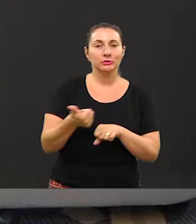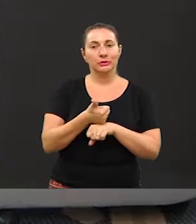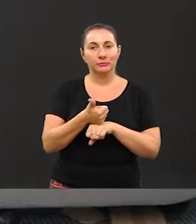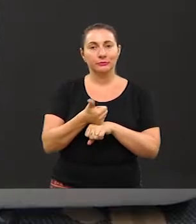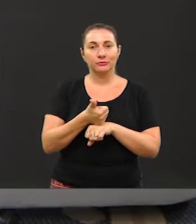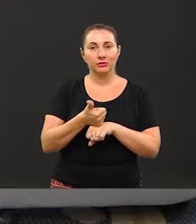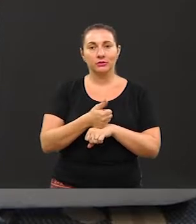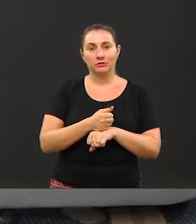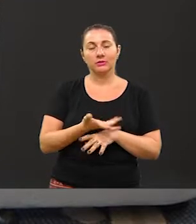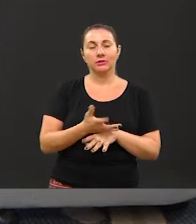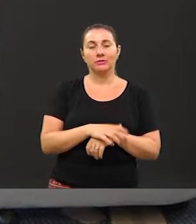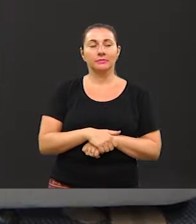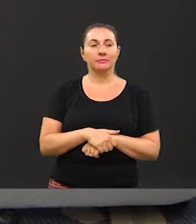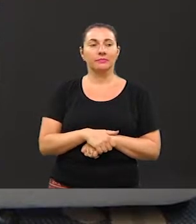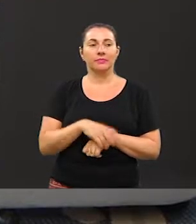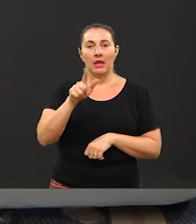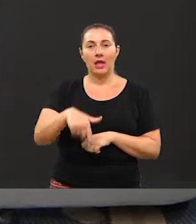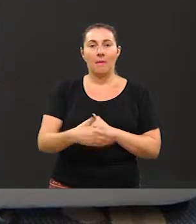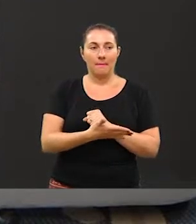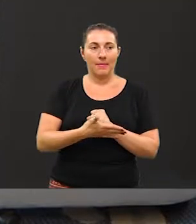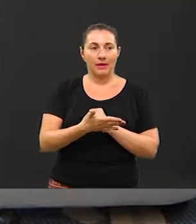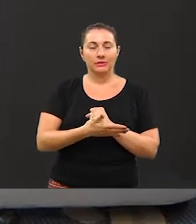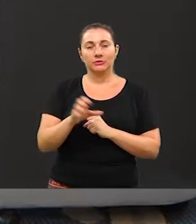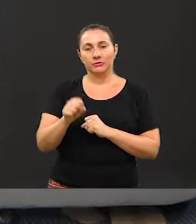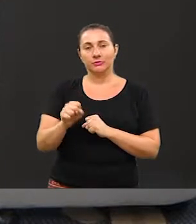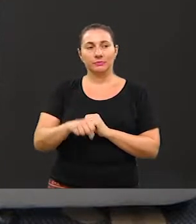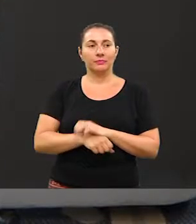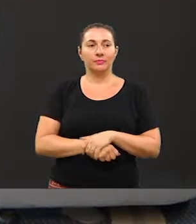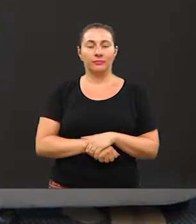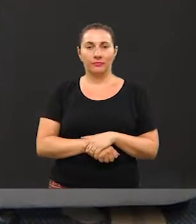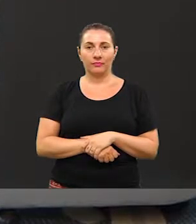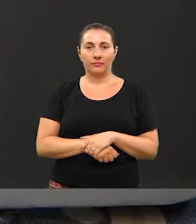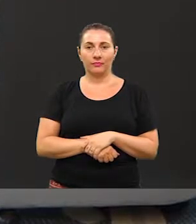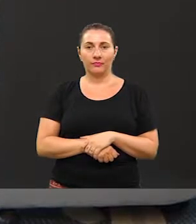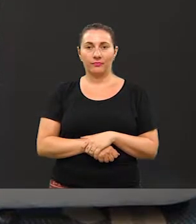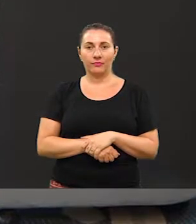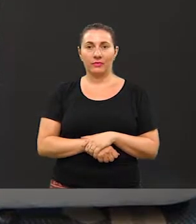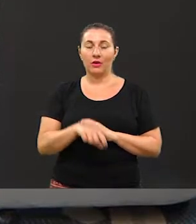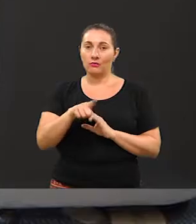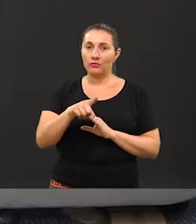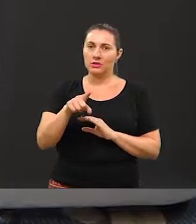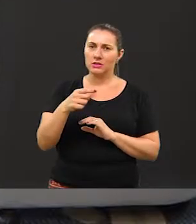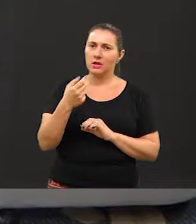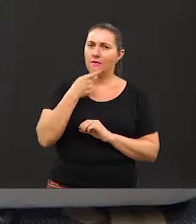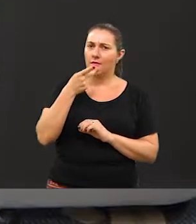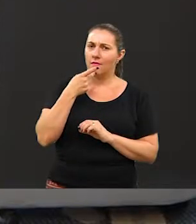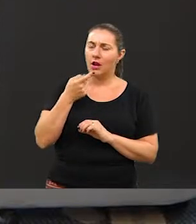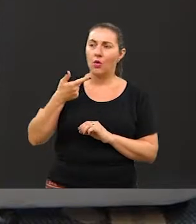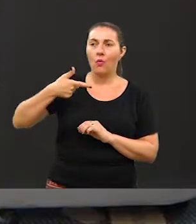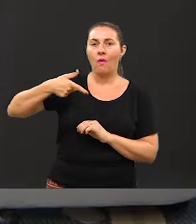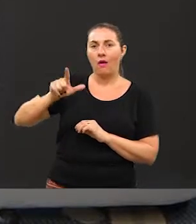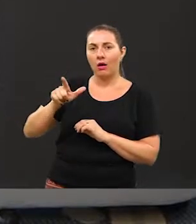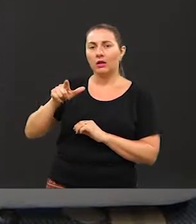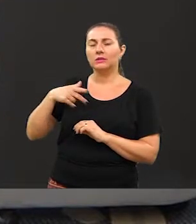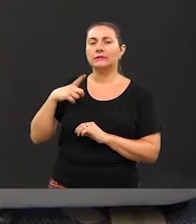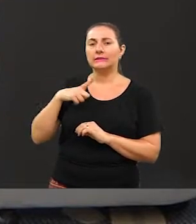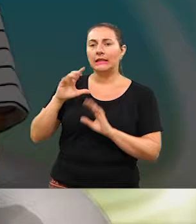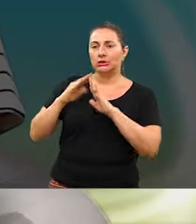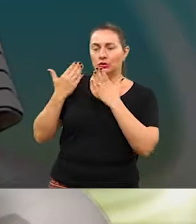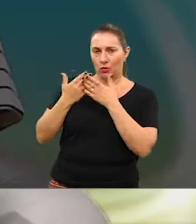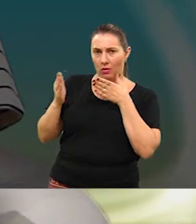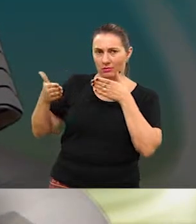menos, né? De todos os profissionais. Basicamente, é isso aí. Como você comentou antes, existem escolas especializadas?